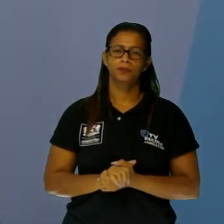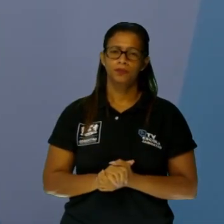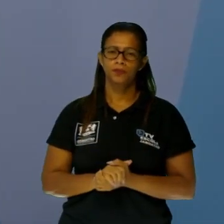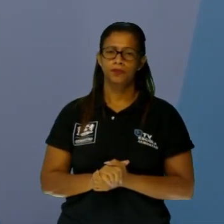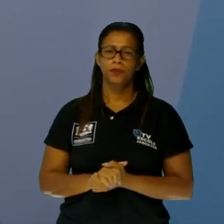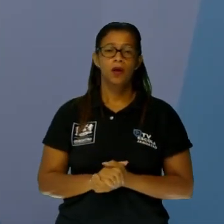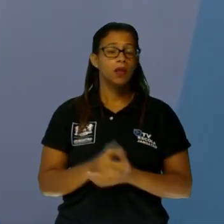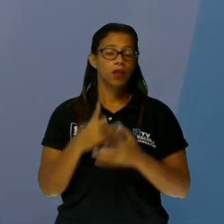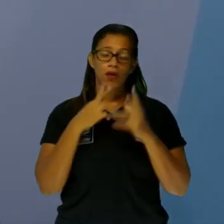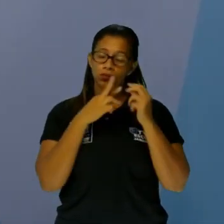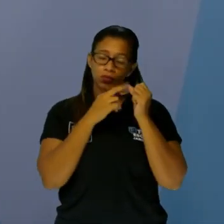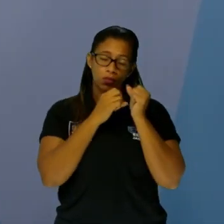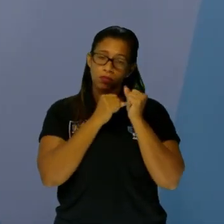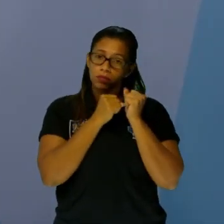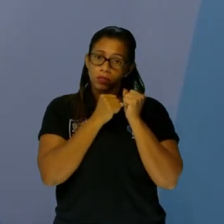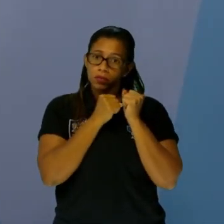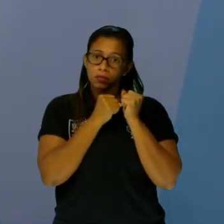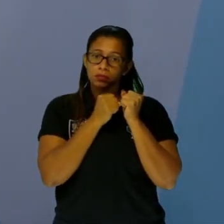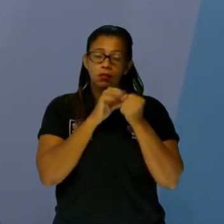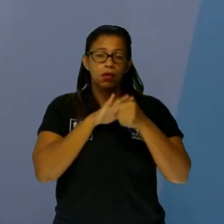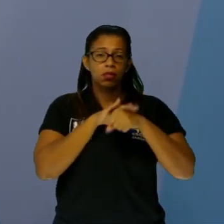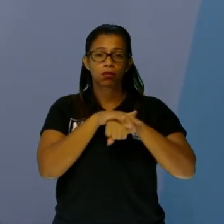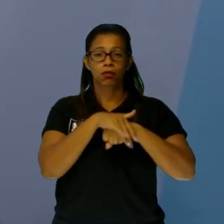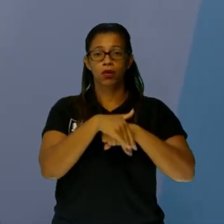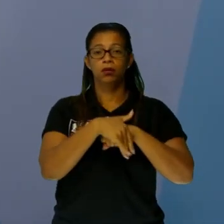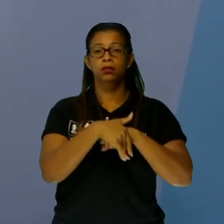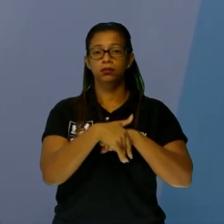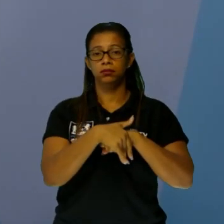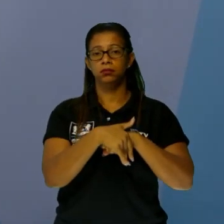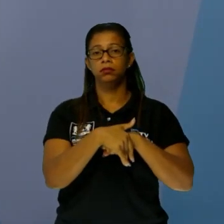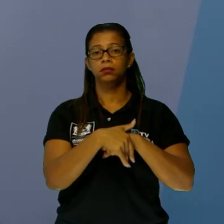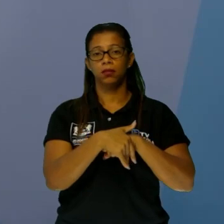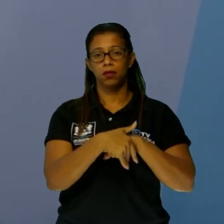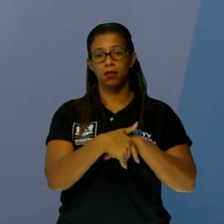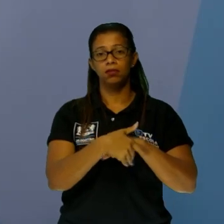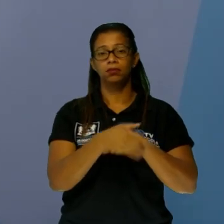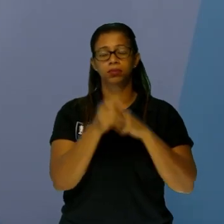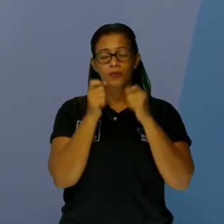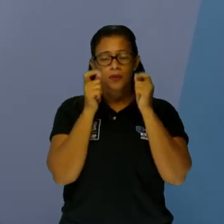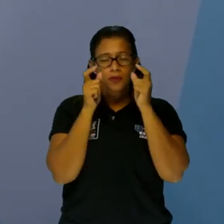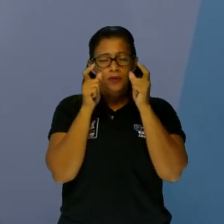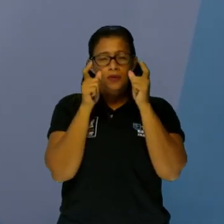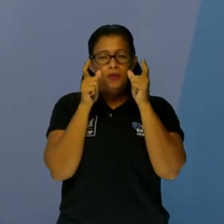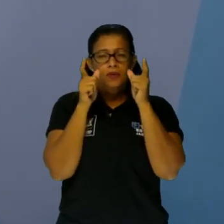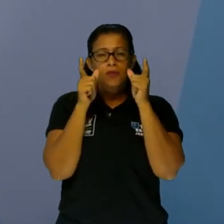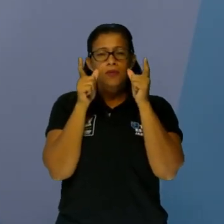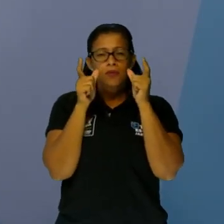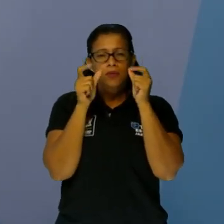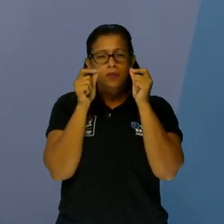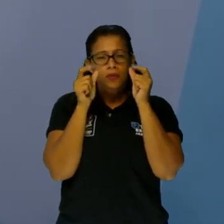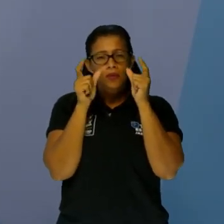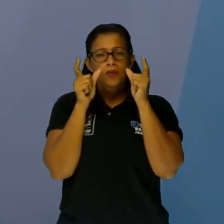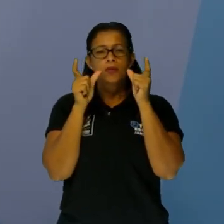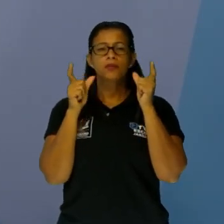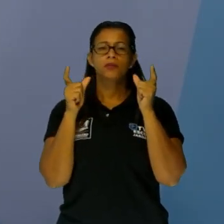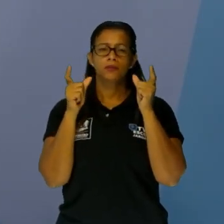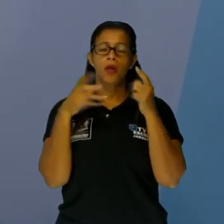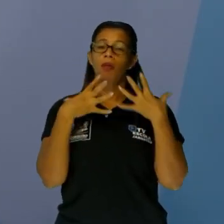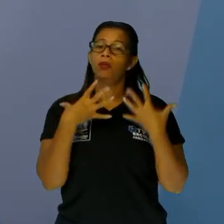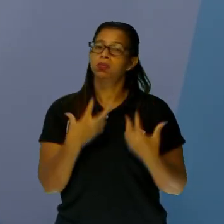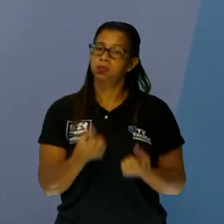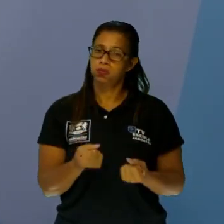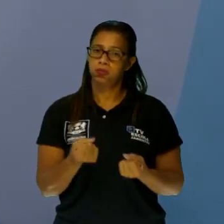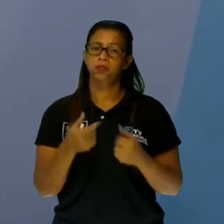não dormiu, né? Na noite passada. Ela teve insônia e assim por diante. Então, ela está bastante cansada para o trabalho